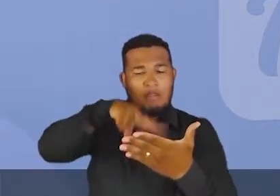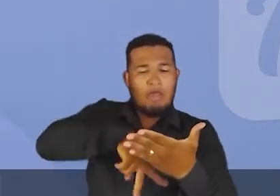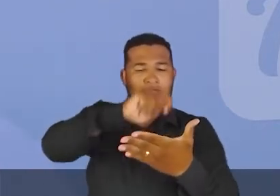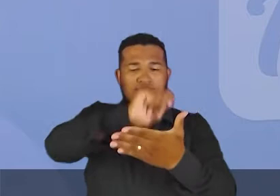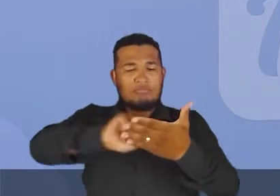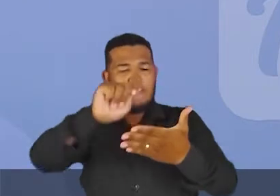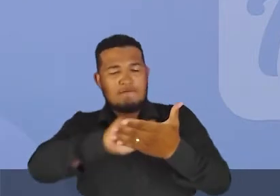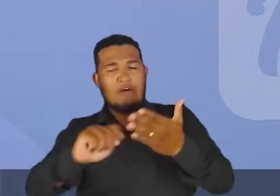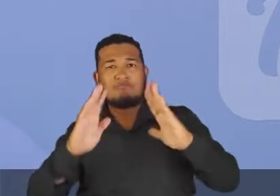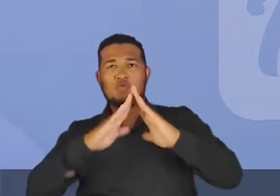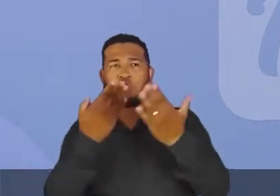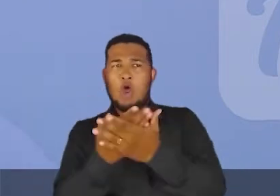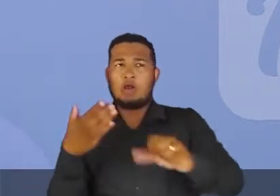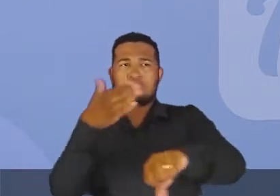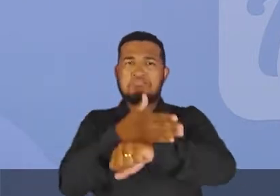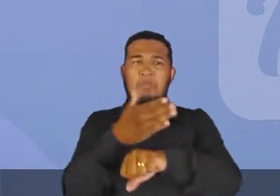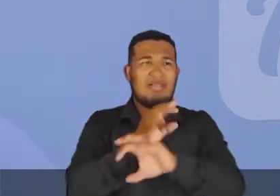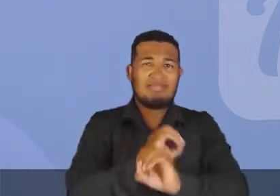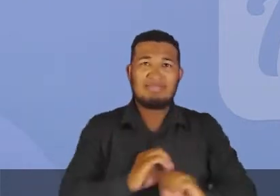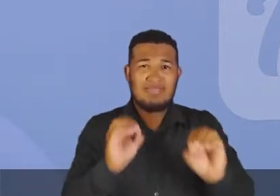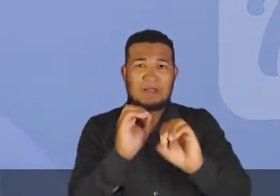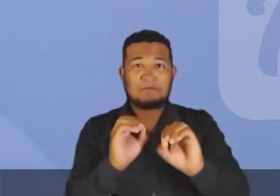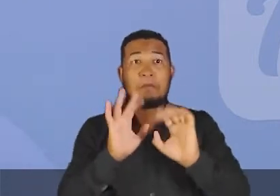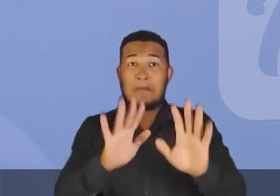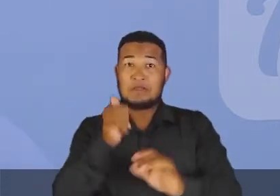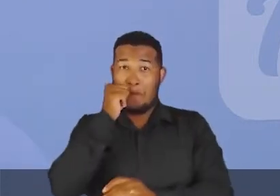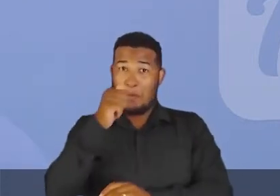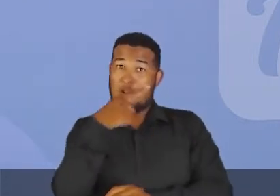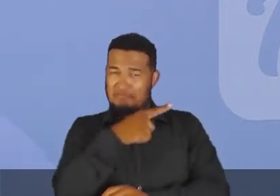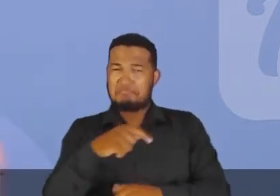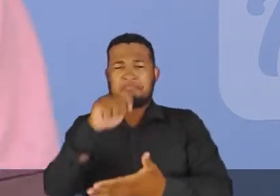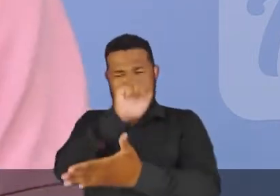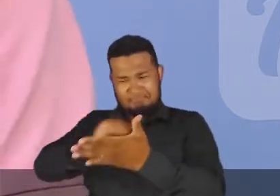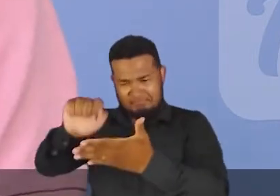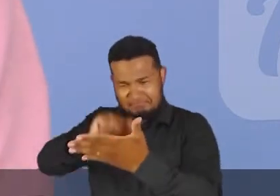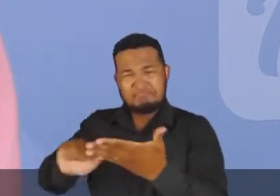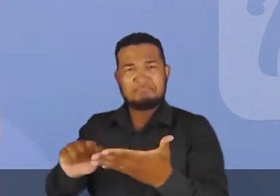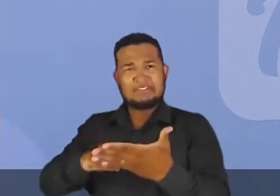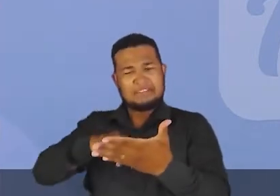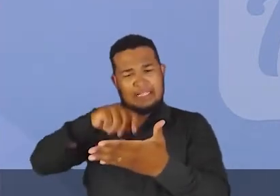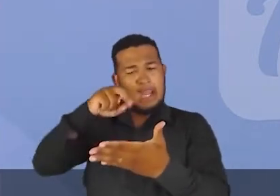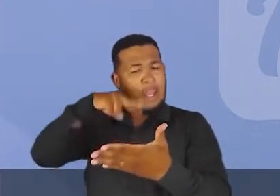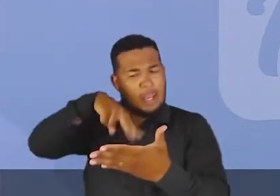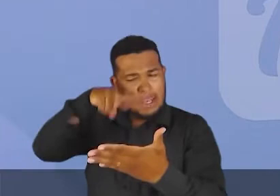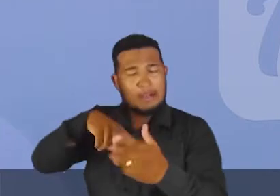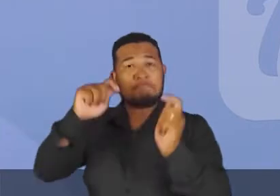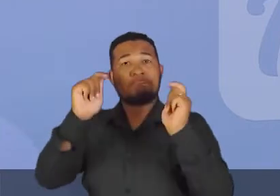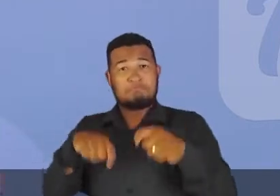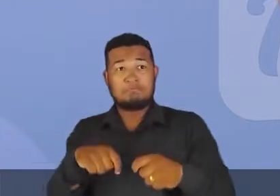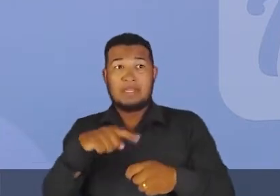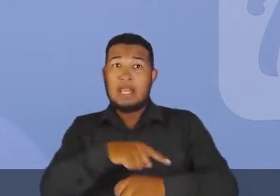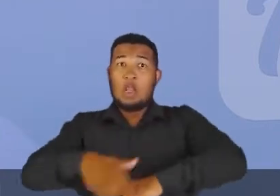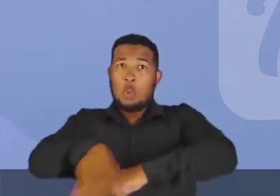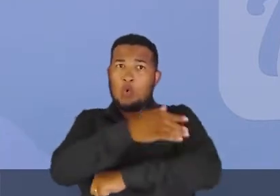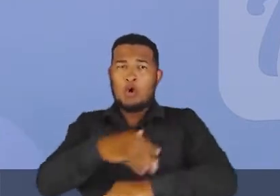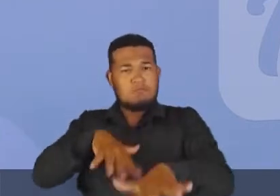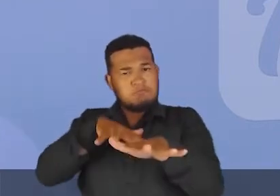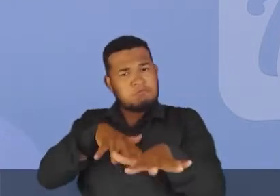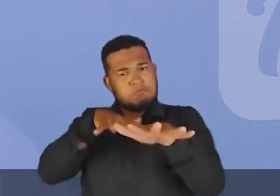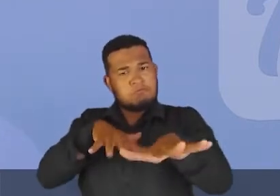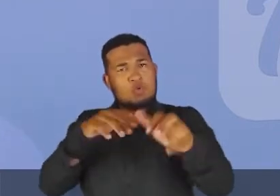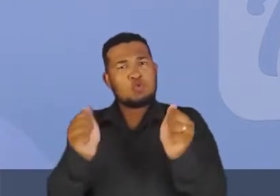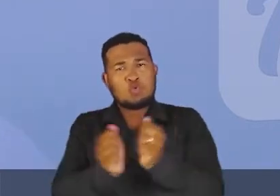não frequentavam escola, ela lia, ela escrevia. Né? Ela foi para as ruas junto com mulheres,